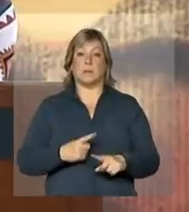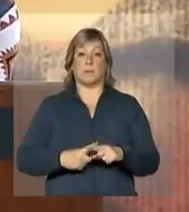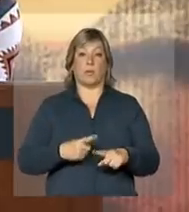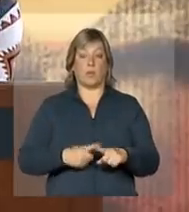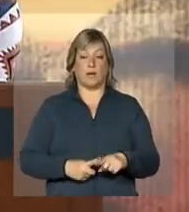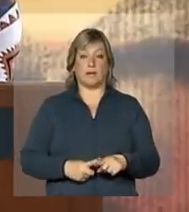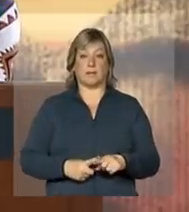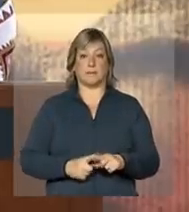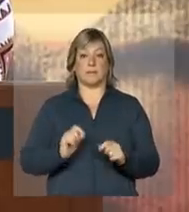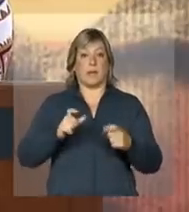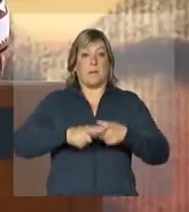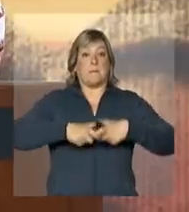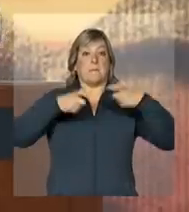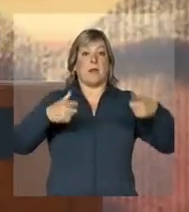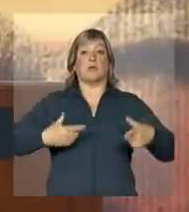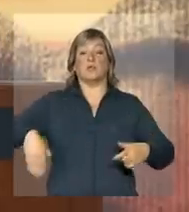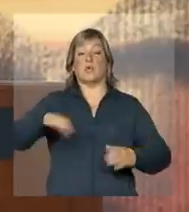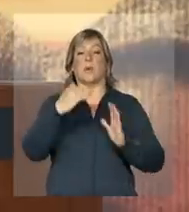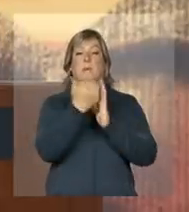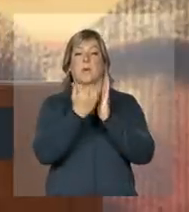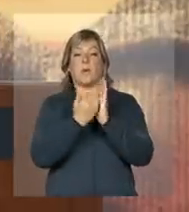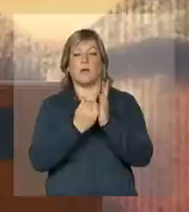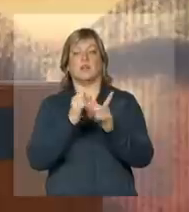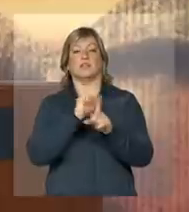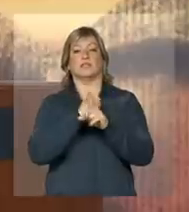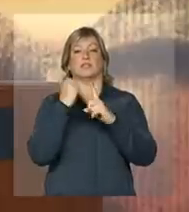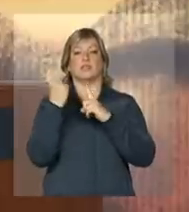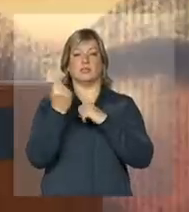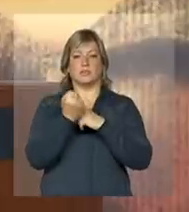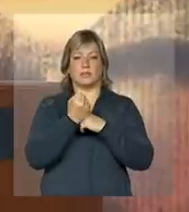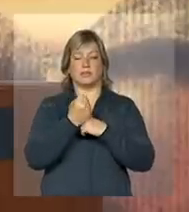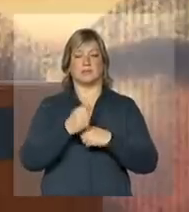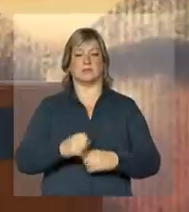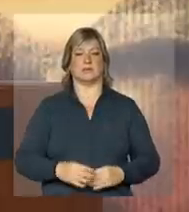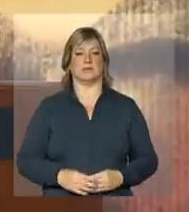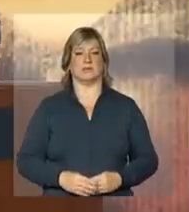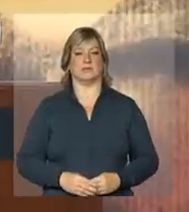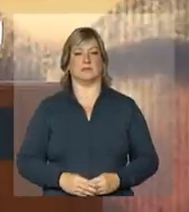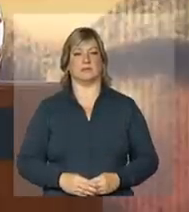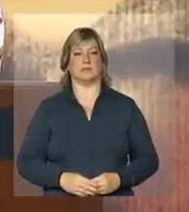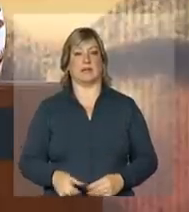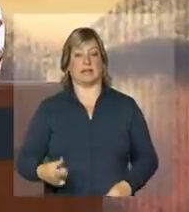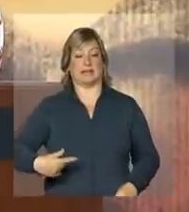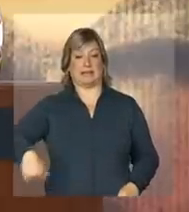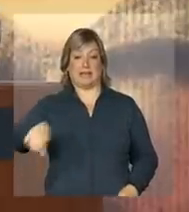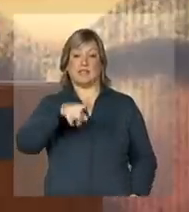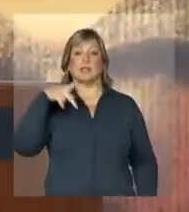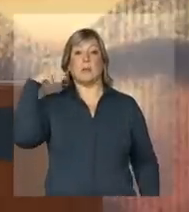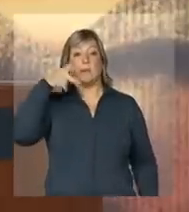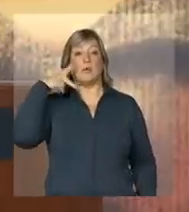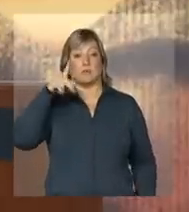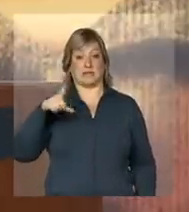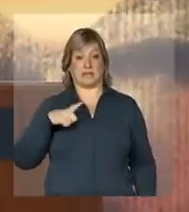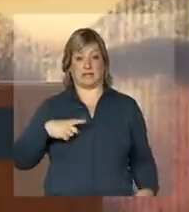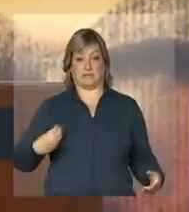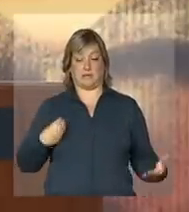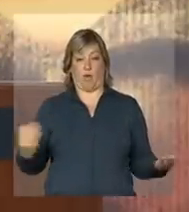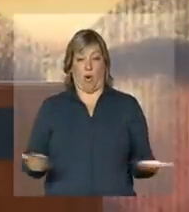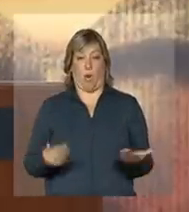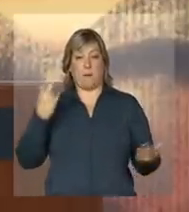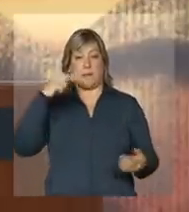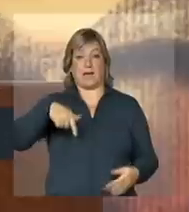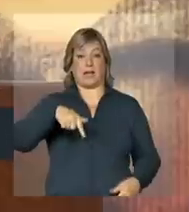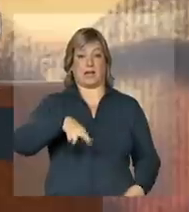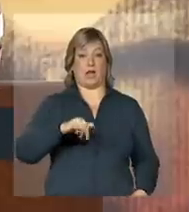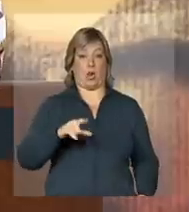quilombola maioria dos programas sociais dessas políticas existente hoje para